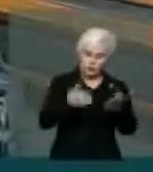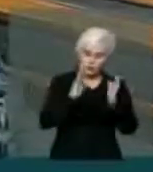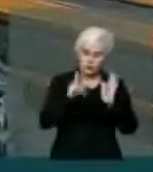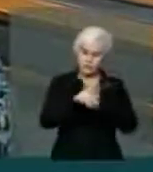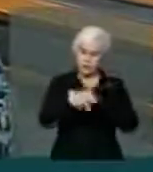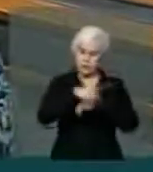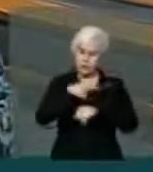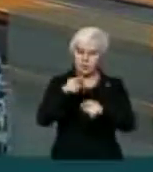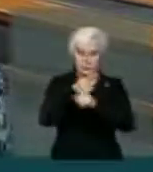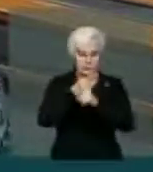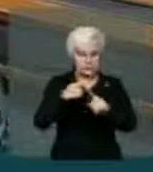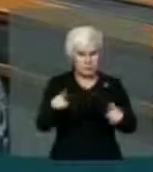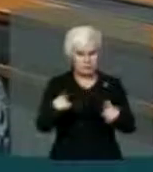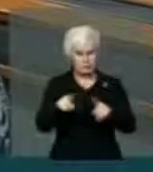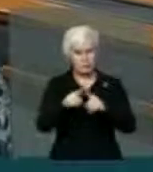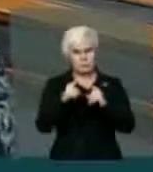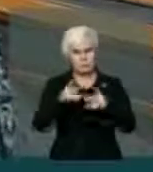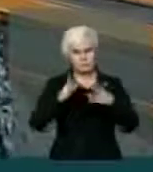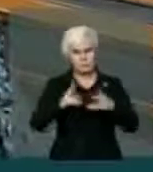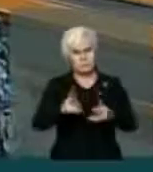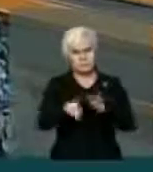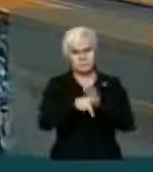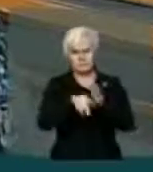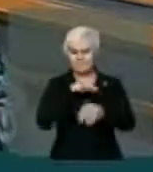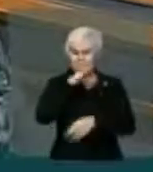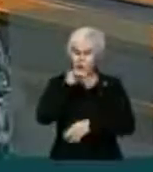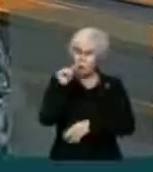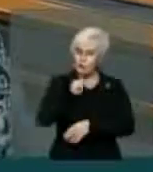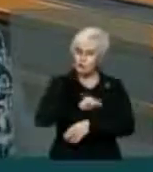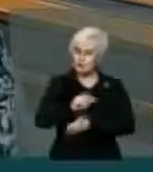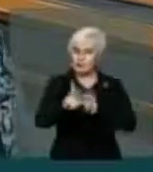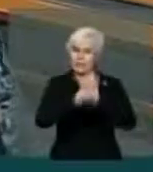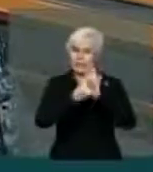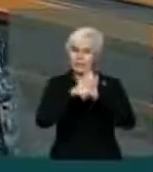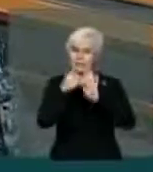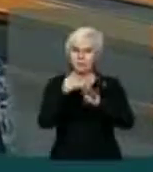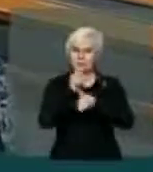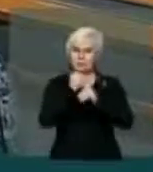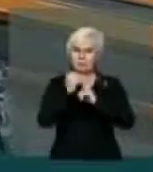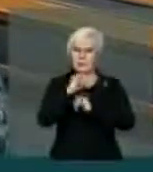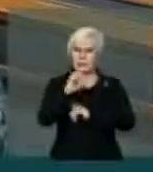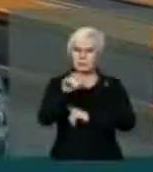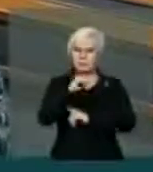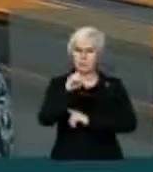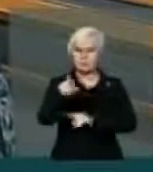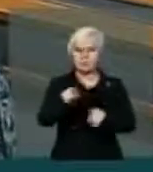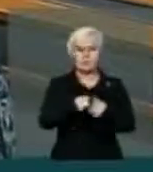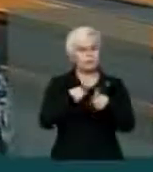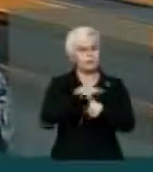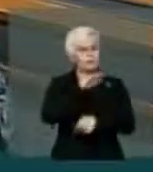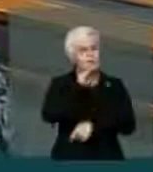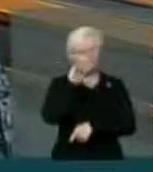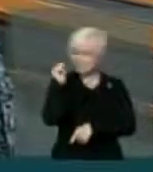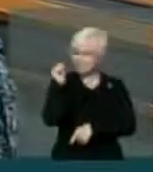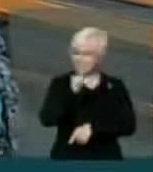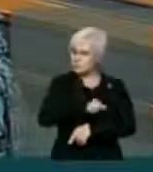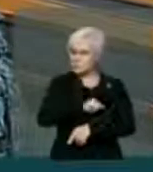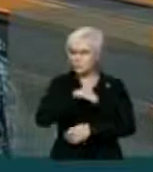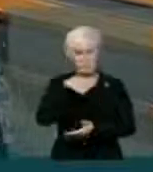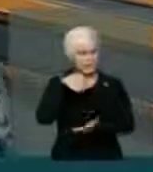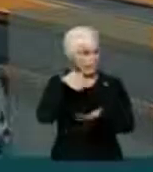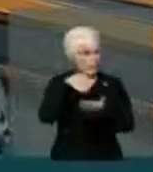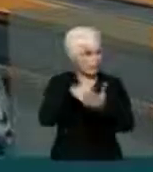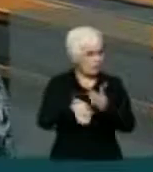país, né, que funciona pessimamente, a representação da sociedade civil é absolutamente